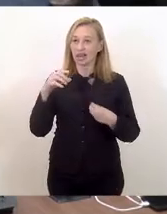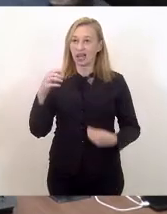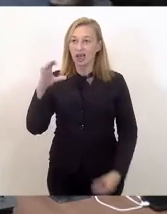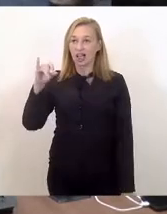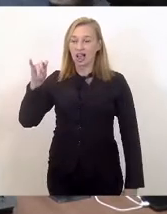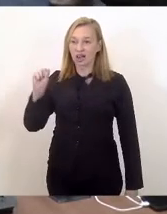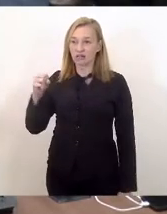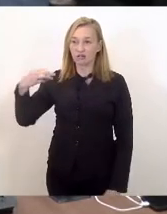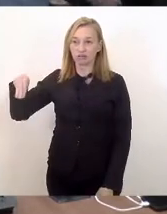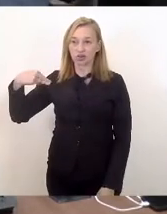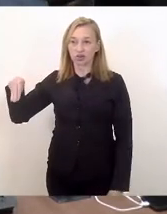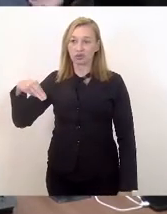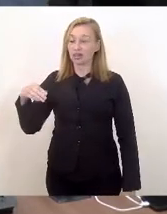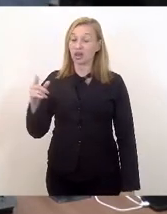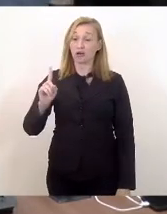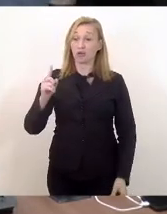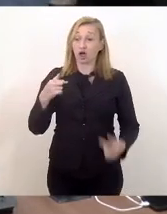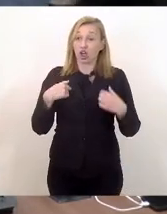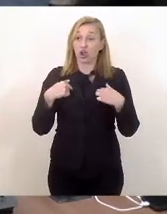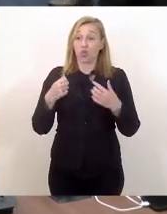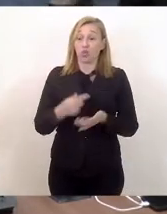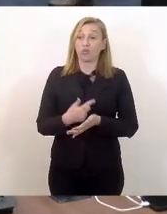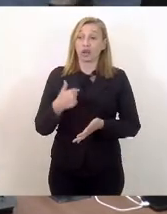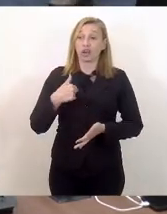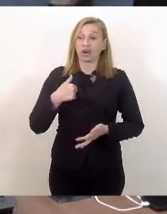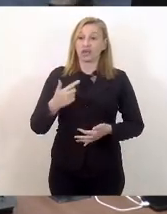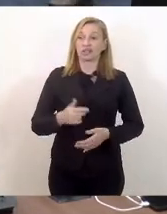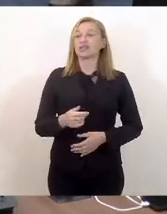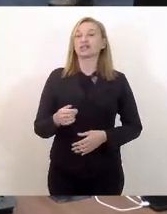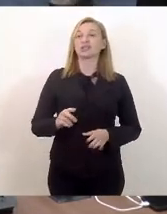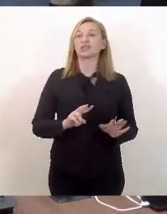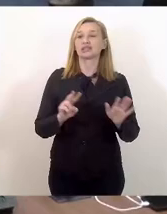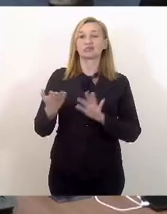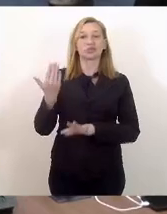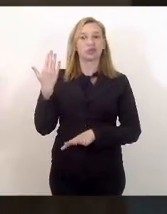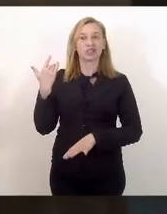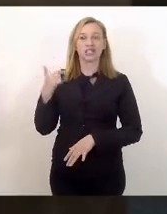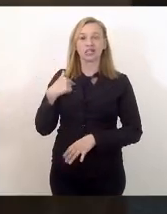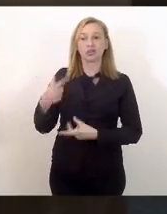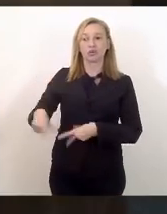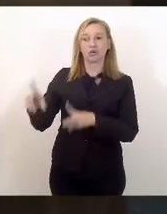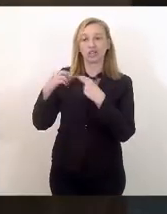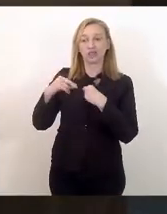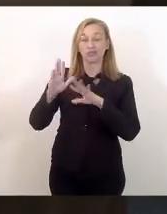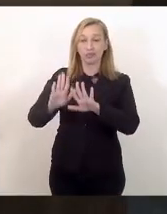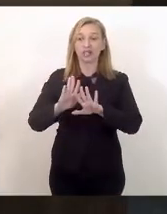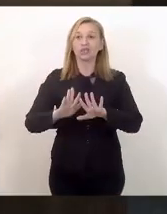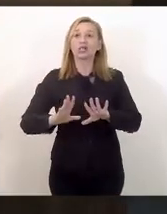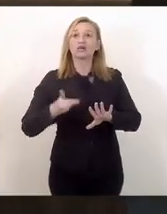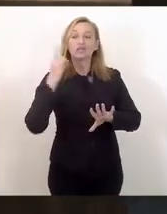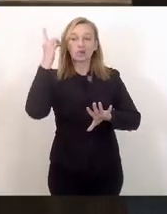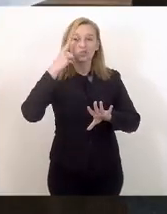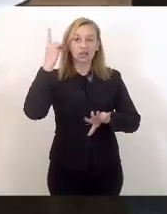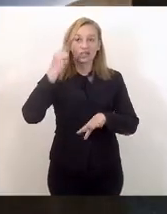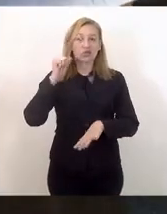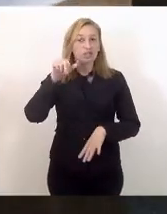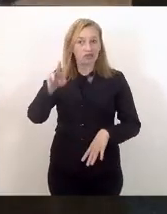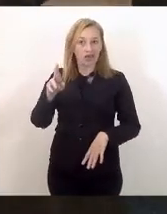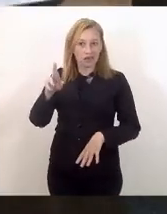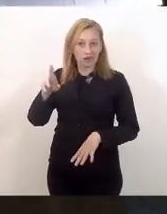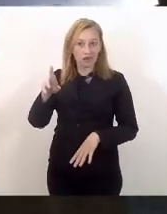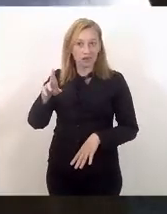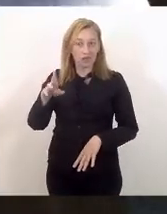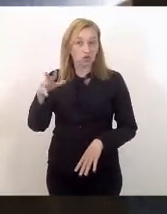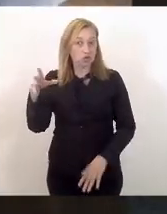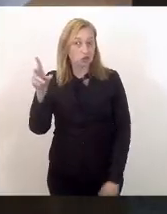O Carlos então... Mim é que eu vi na sessão passada. Mas é que o deputado Austin, no, o deputado Rosenberg Reis não